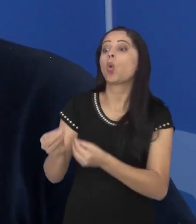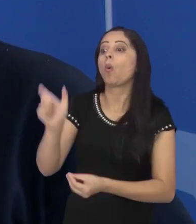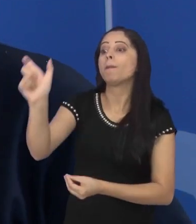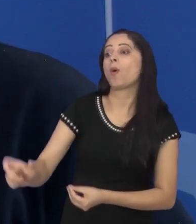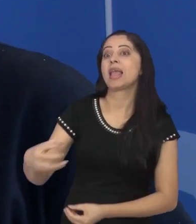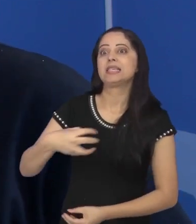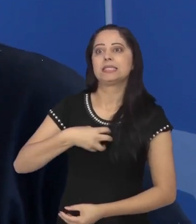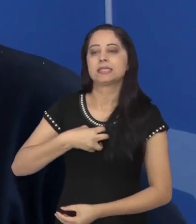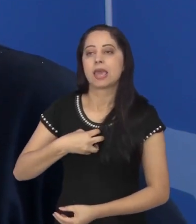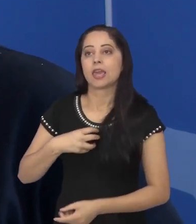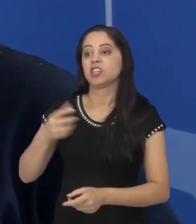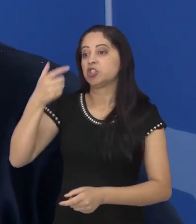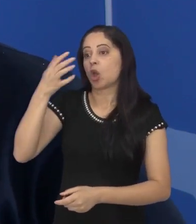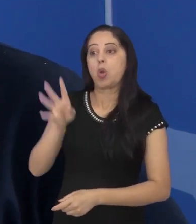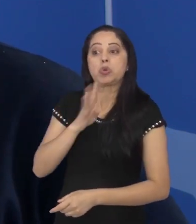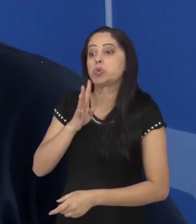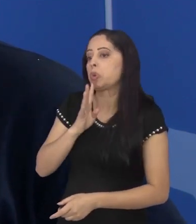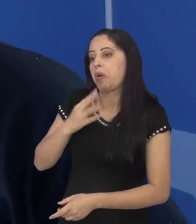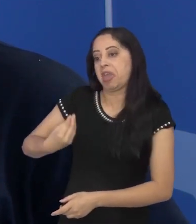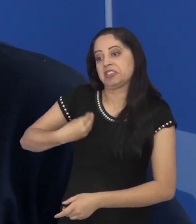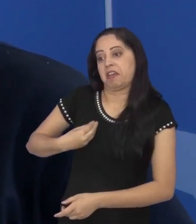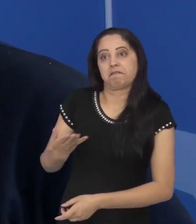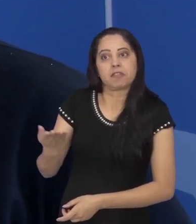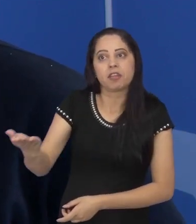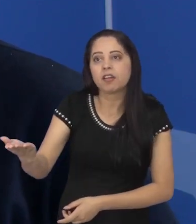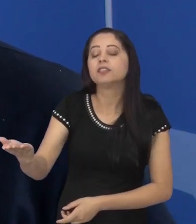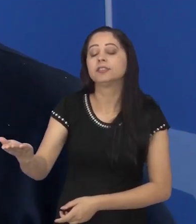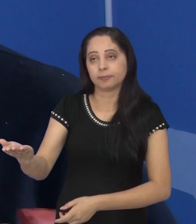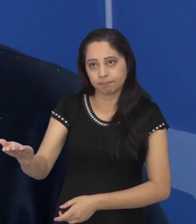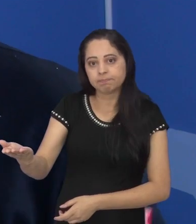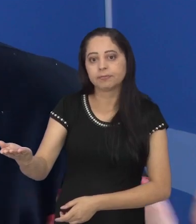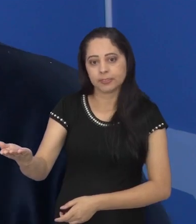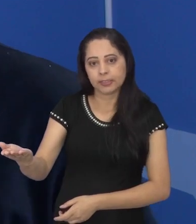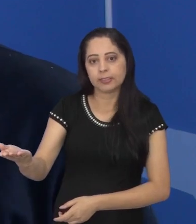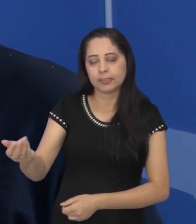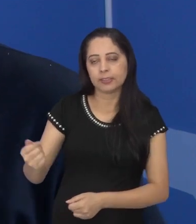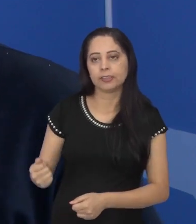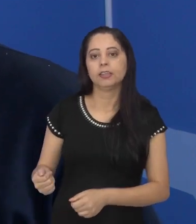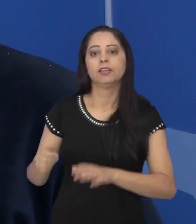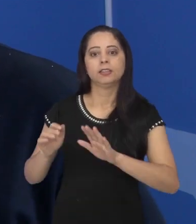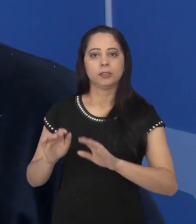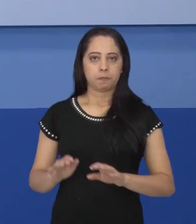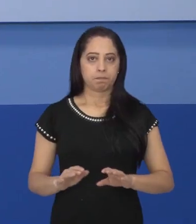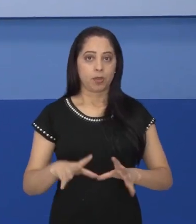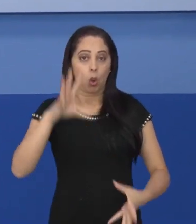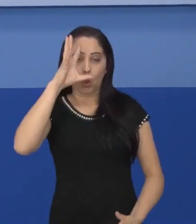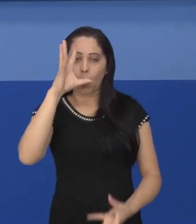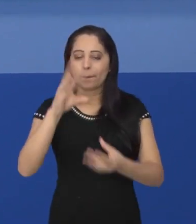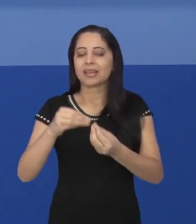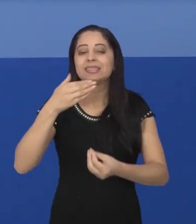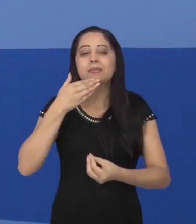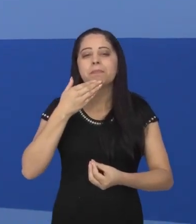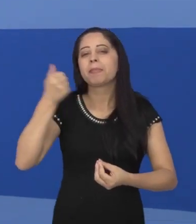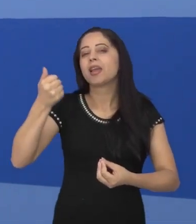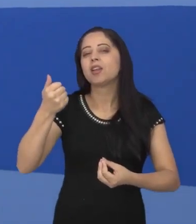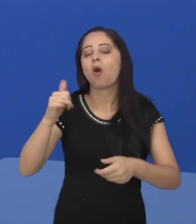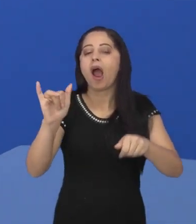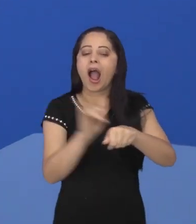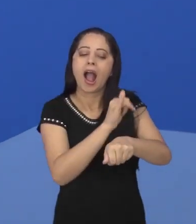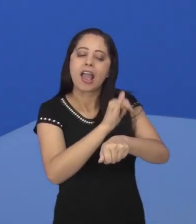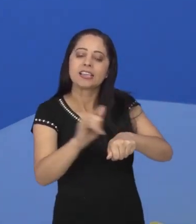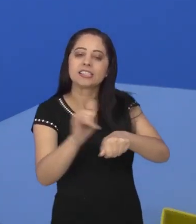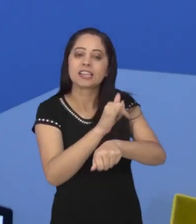sei o histórico de vida dele, eu não sei quais são os sons que de repente pode trazer algum desconforto. E para entender melhor sobre uma